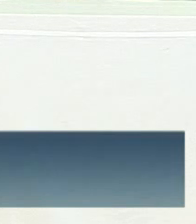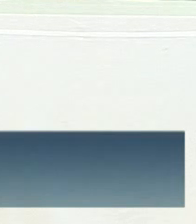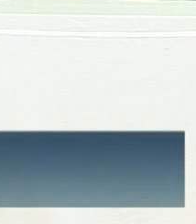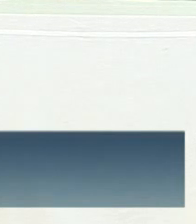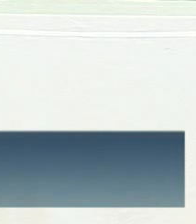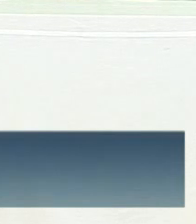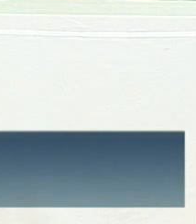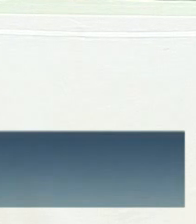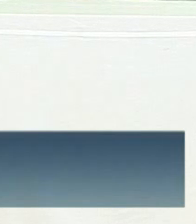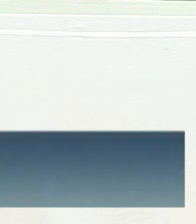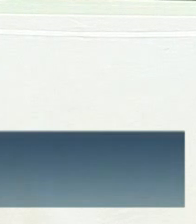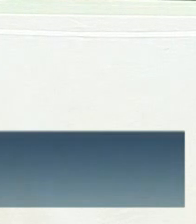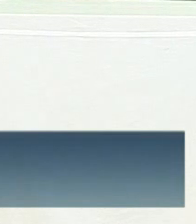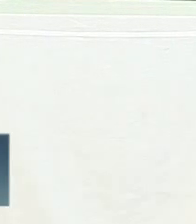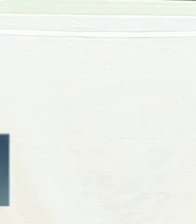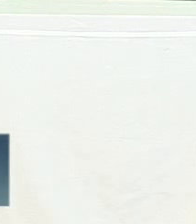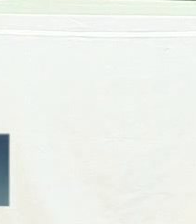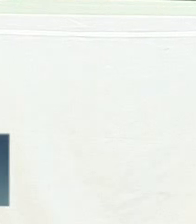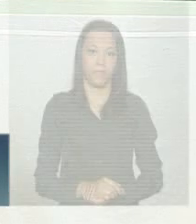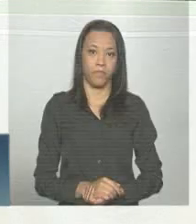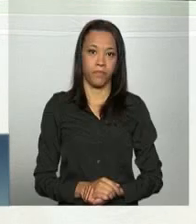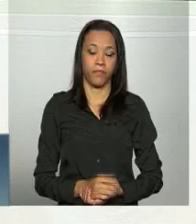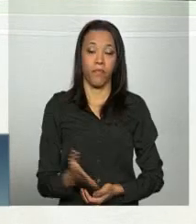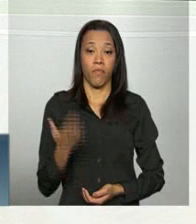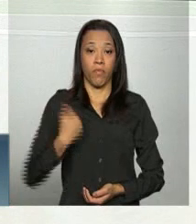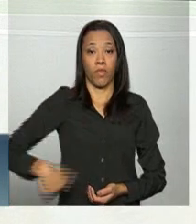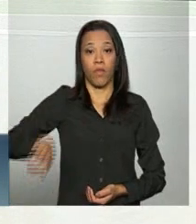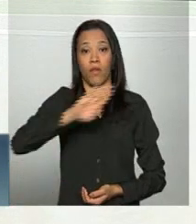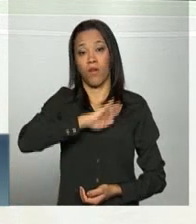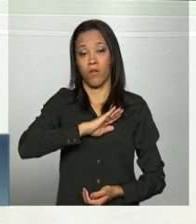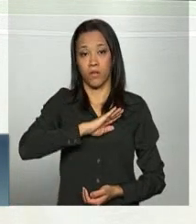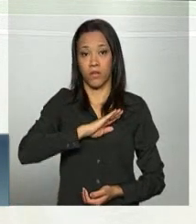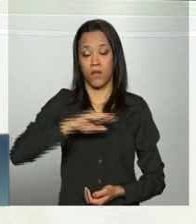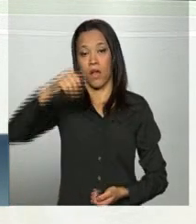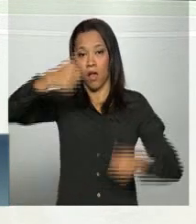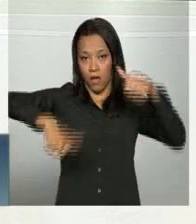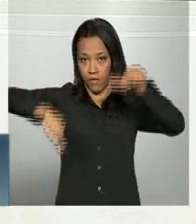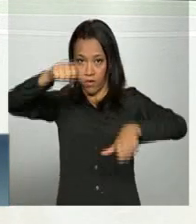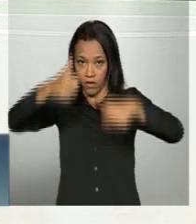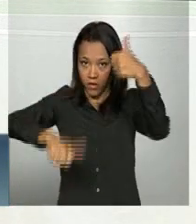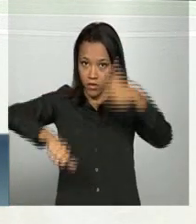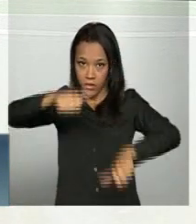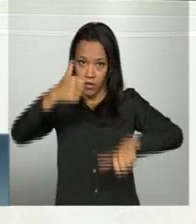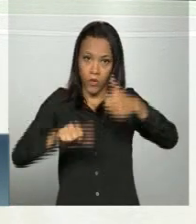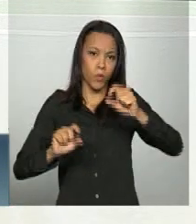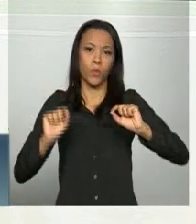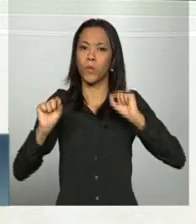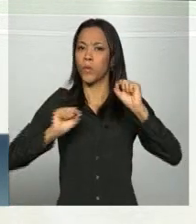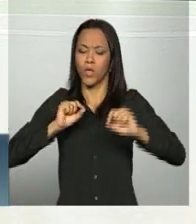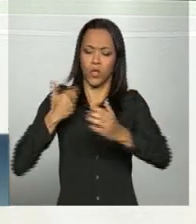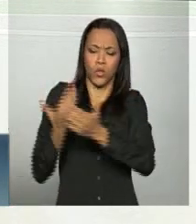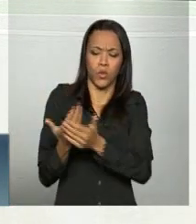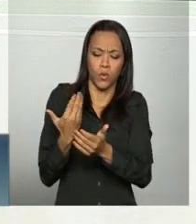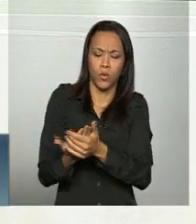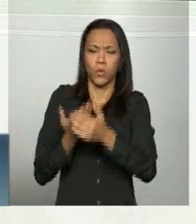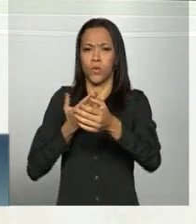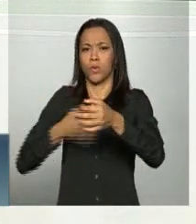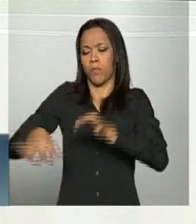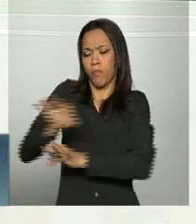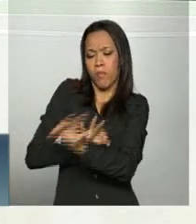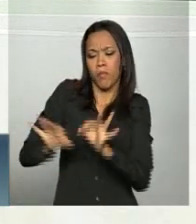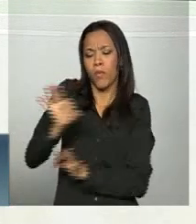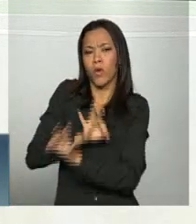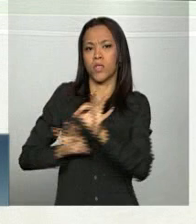A nossa avaliação é que, primeiro, nessa fase de estudos e de preparação, vão ser envolvidas